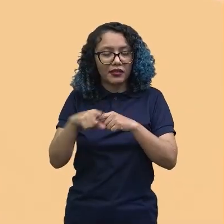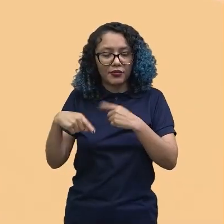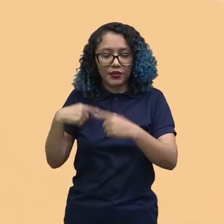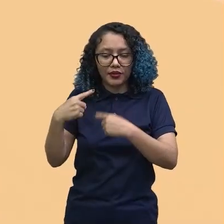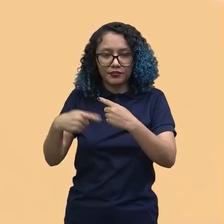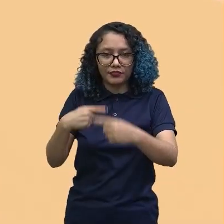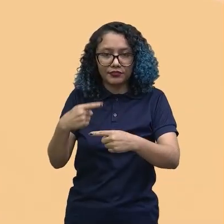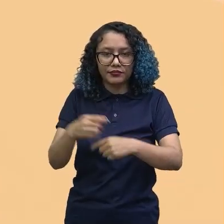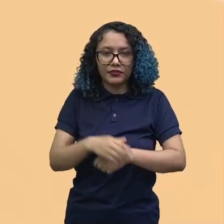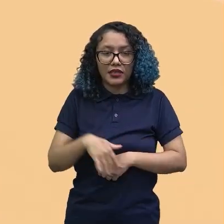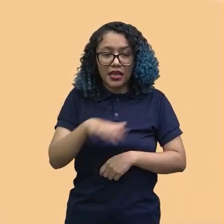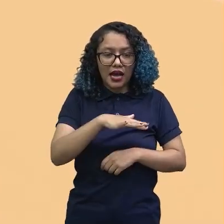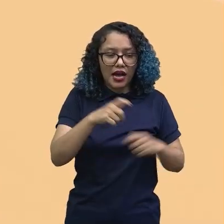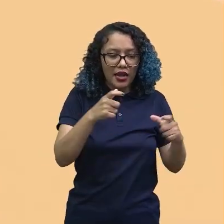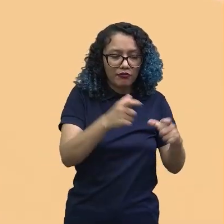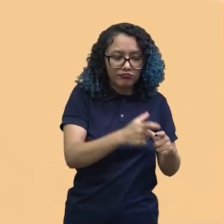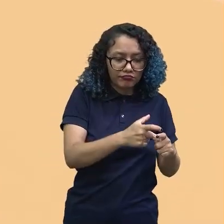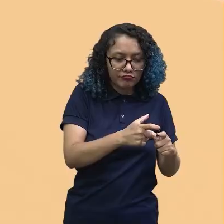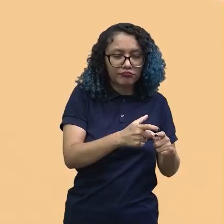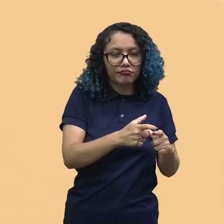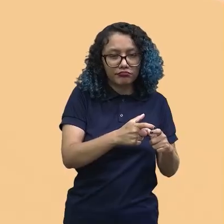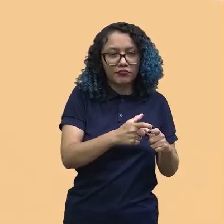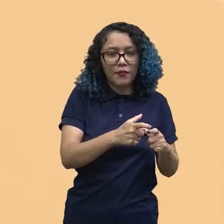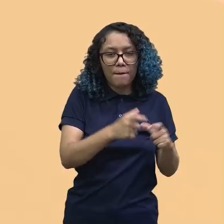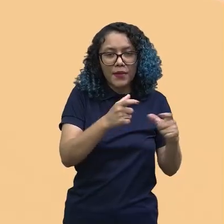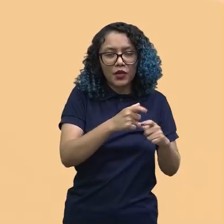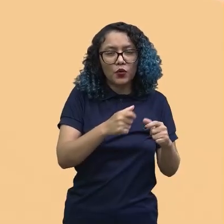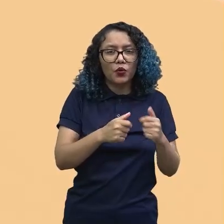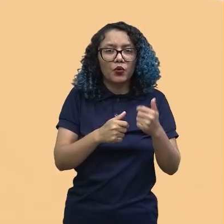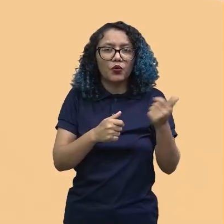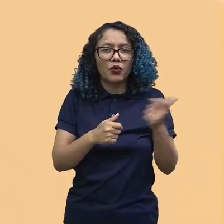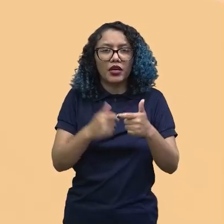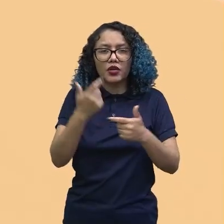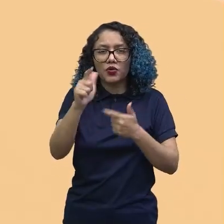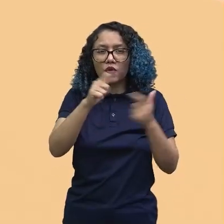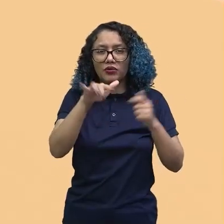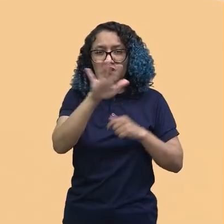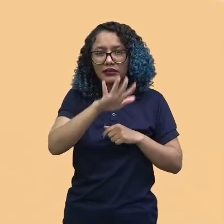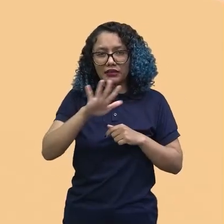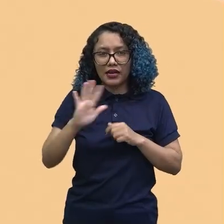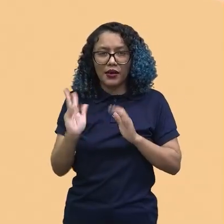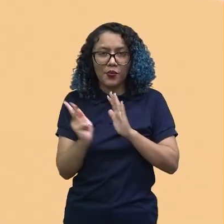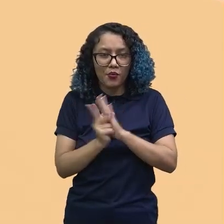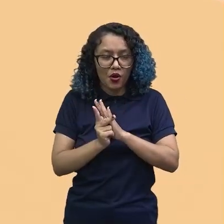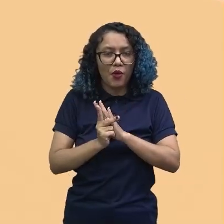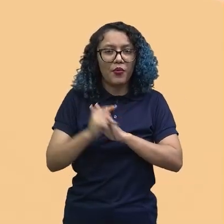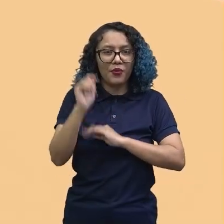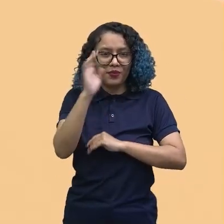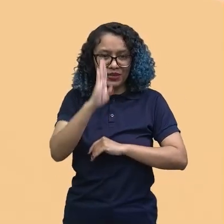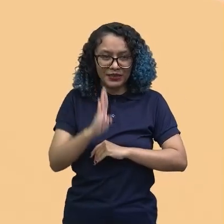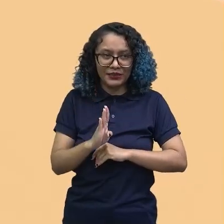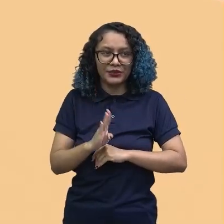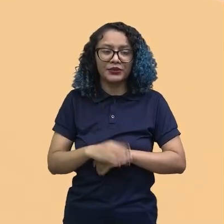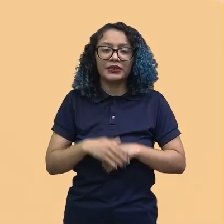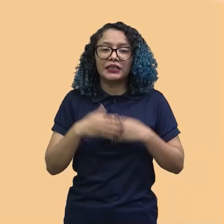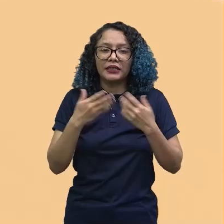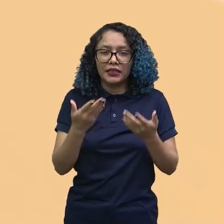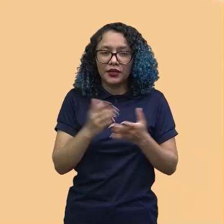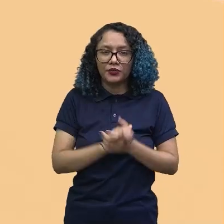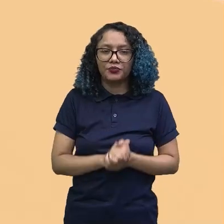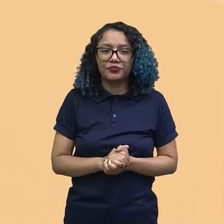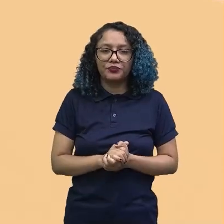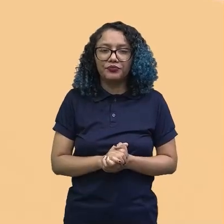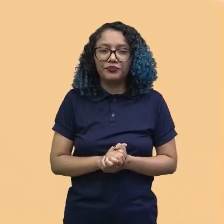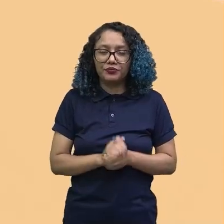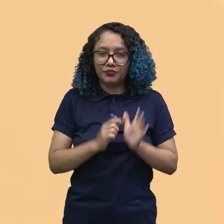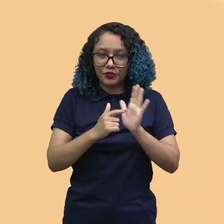menor escala na região do que em outras regiões do Brasil, por exemplo. Então, fizemos esse panorama